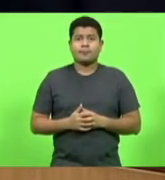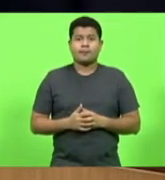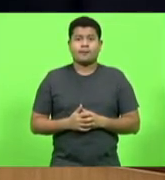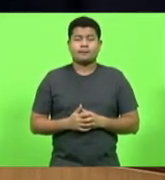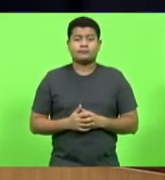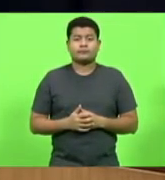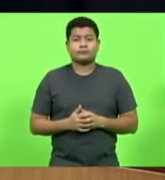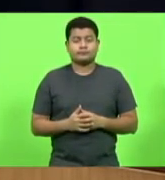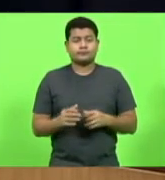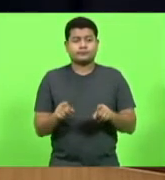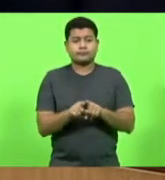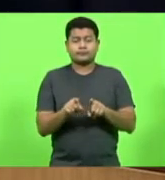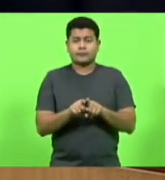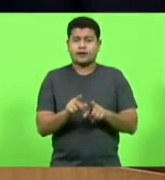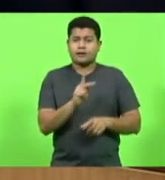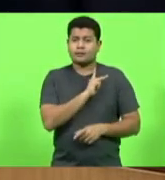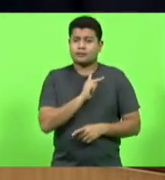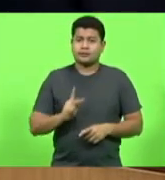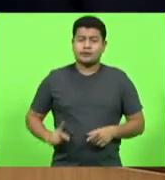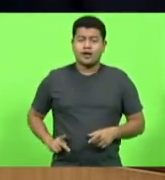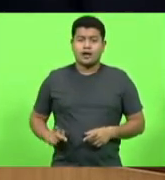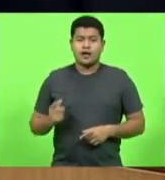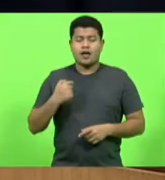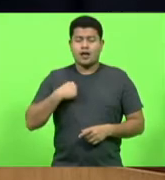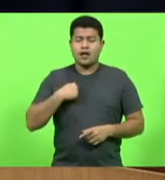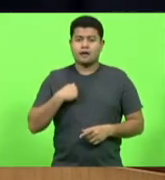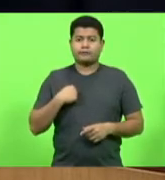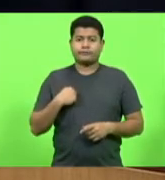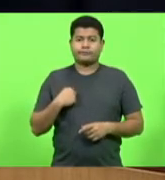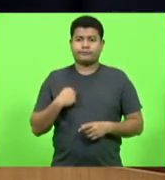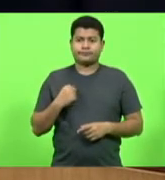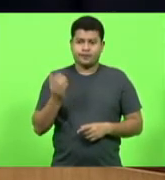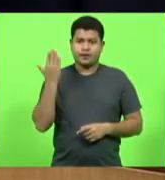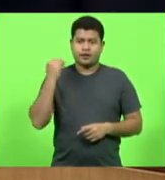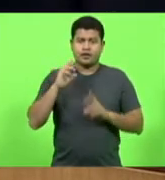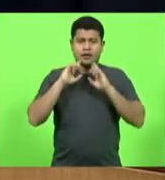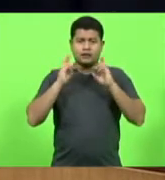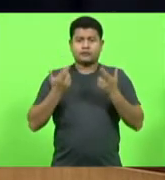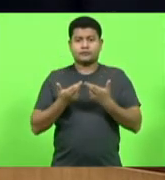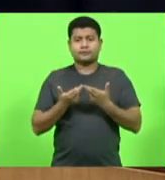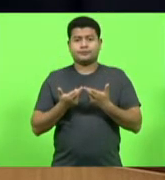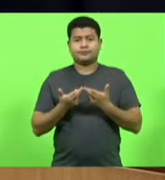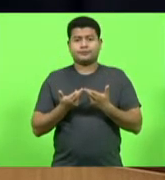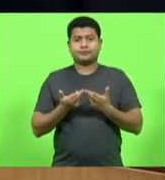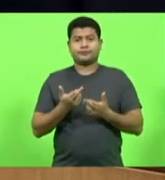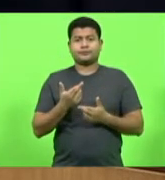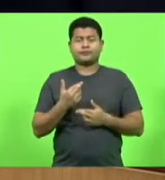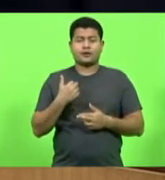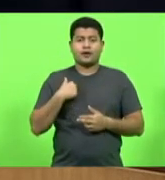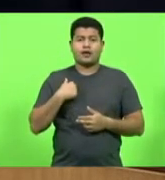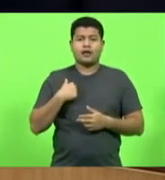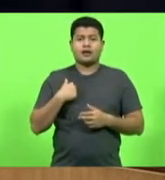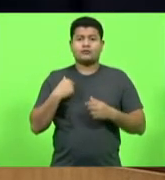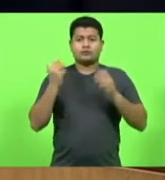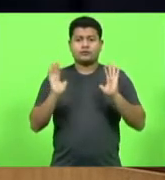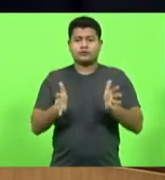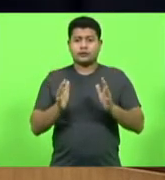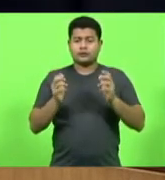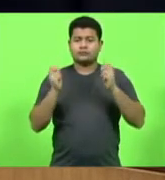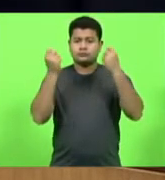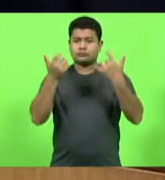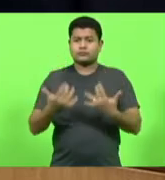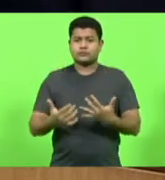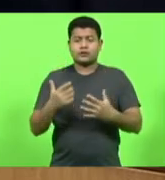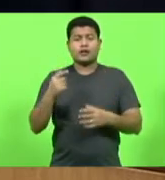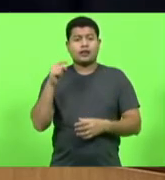Senhor presidente, eu, numa das reuniões atrás, inclusive, e coloquei isso na Comissão de Saúde também,